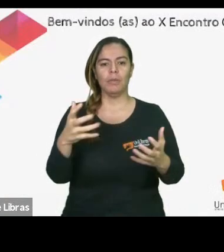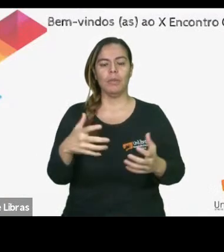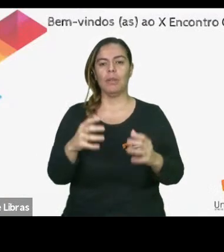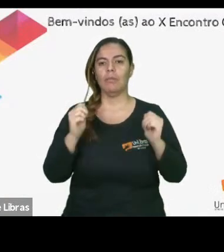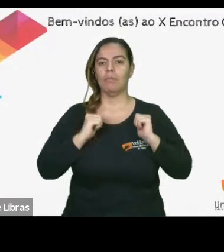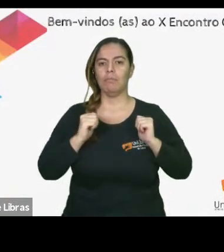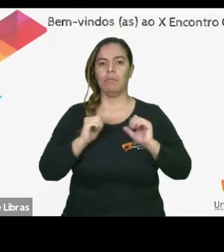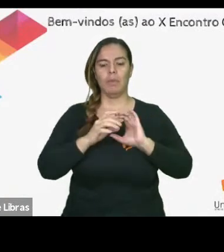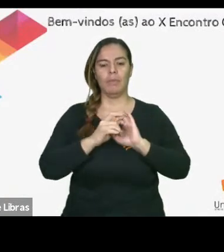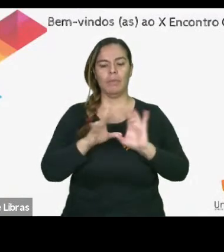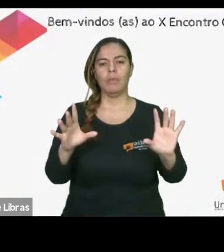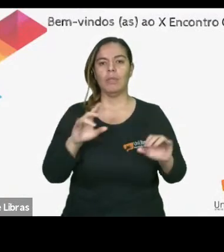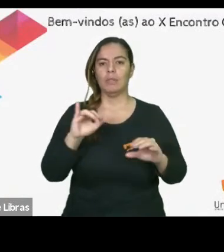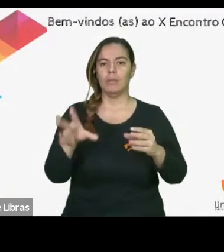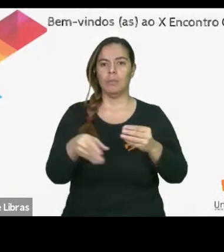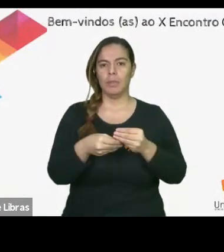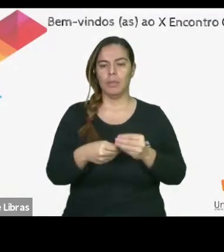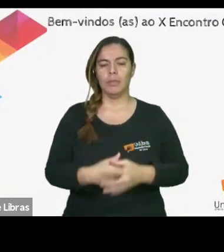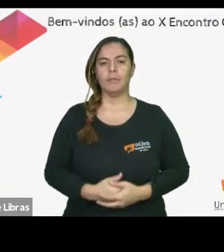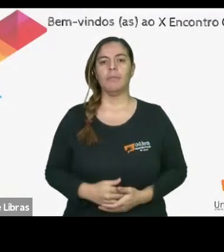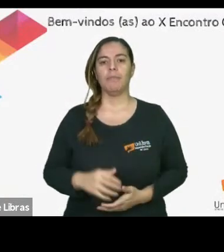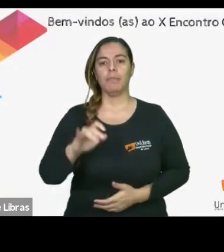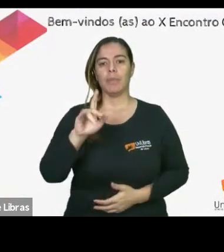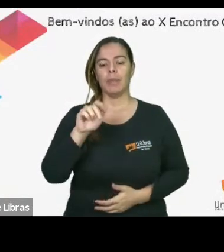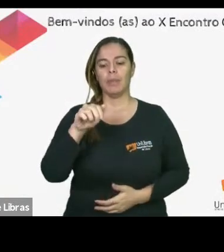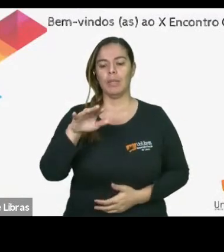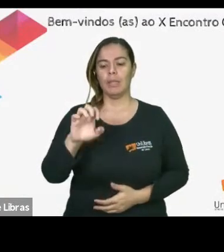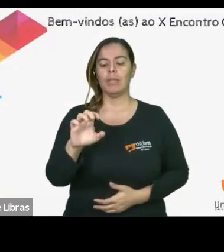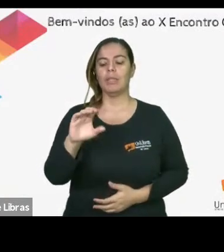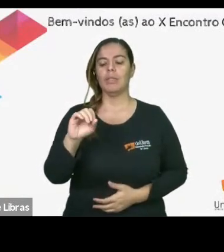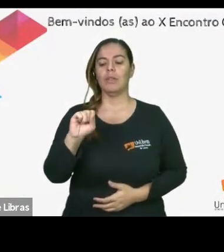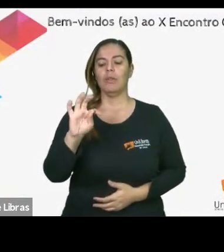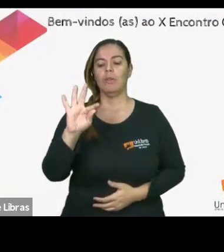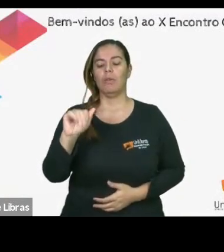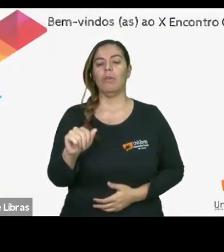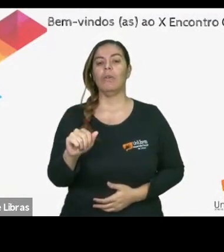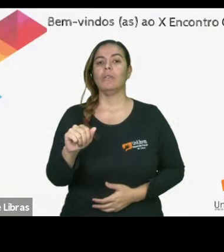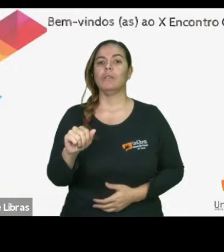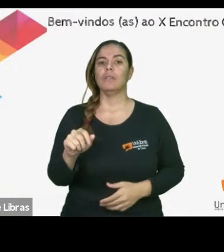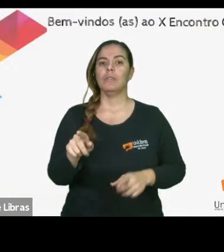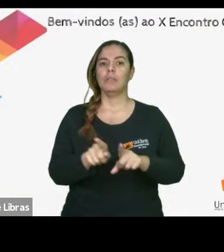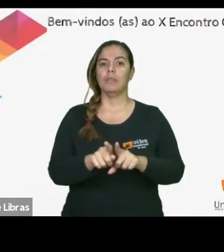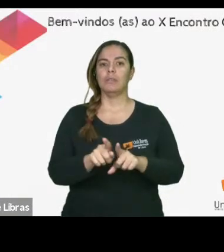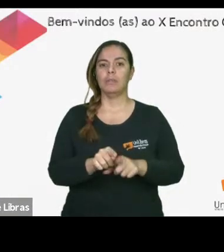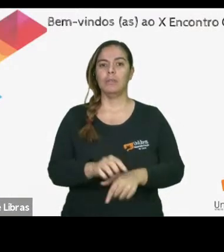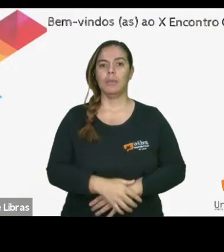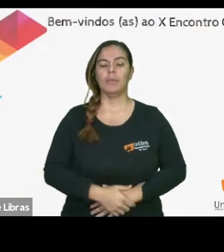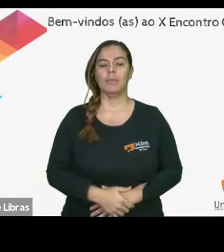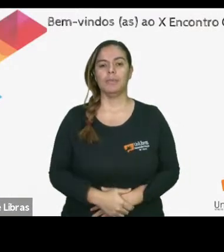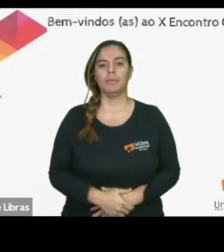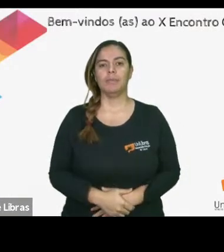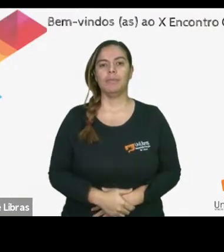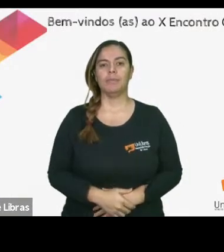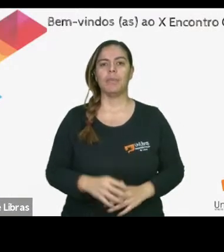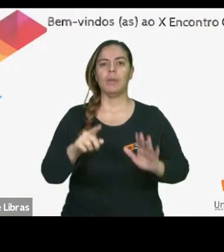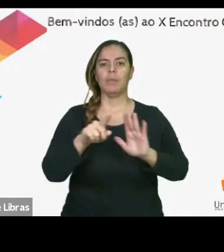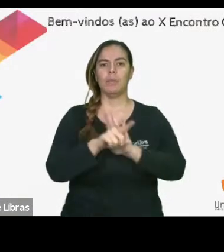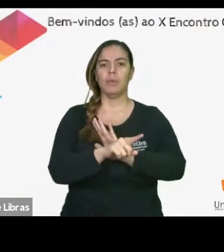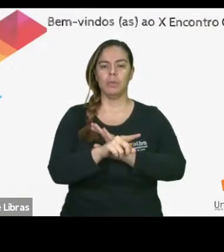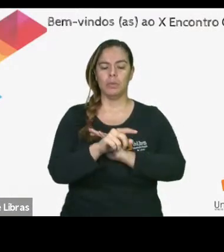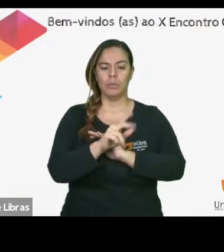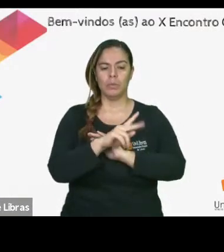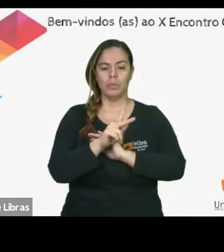comentário. A Eliane Costa Salsmith pergunta ao professor